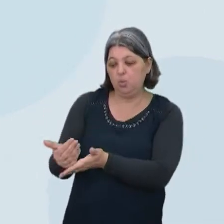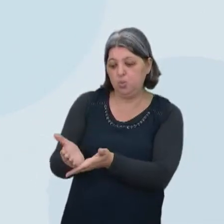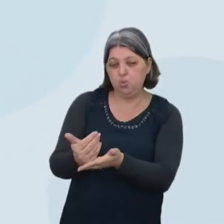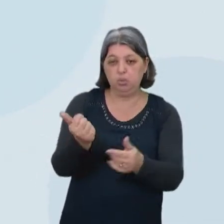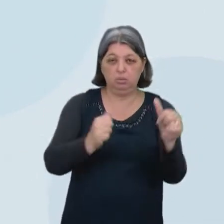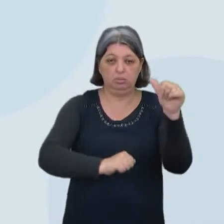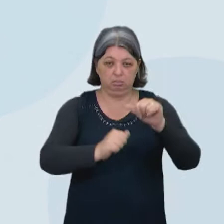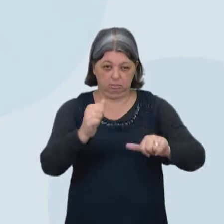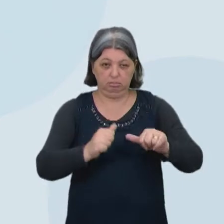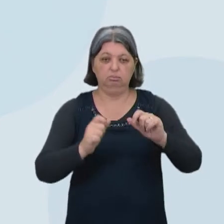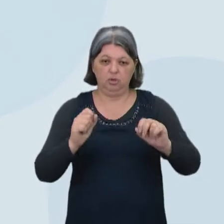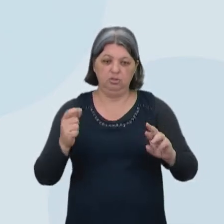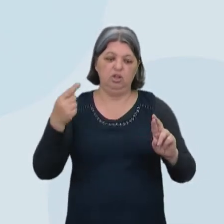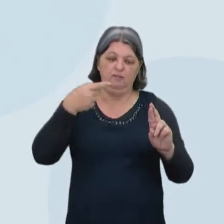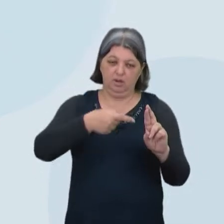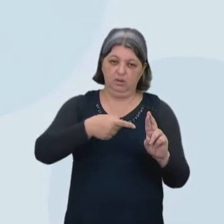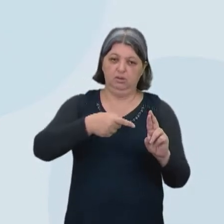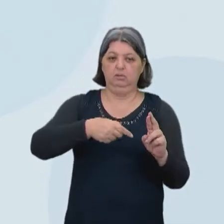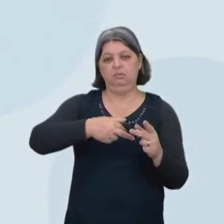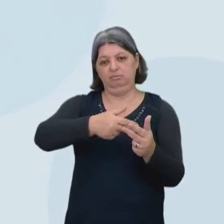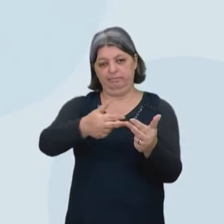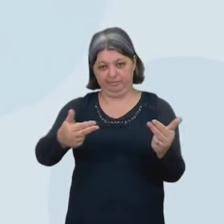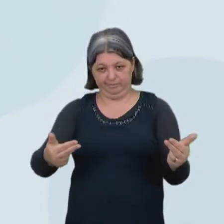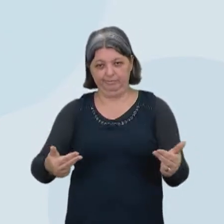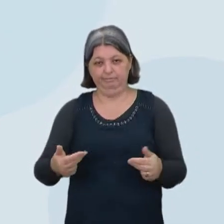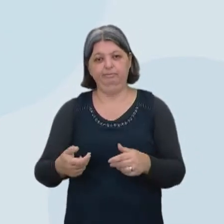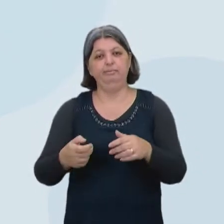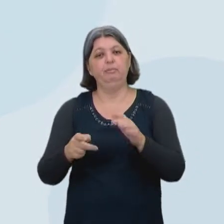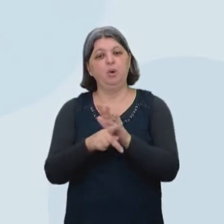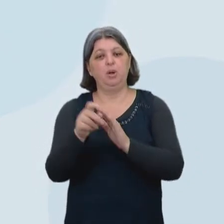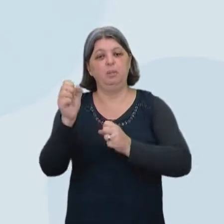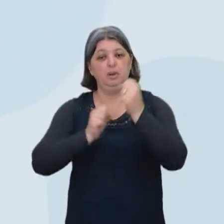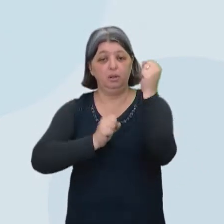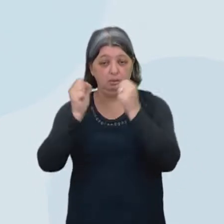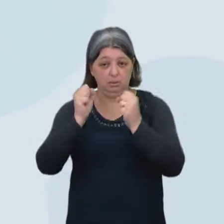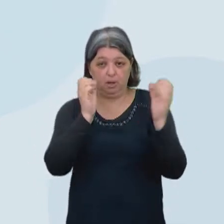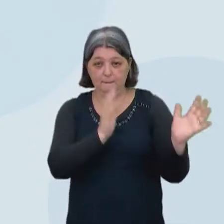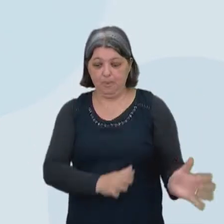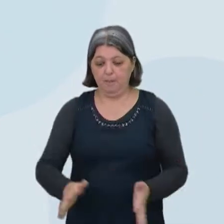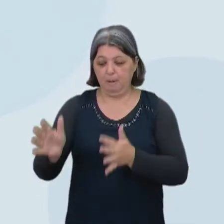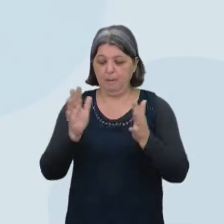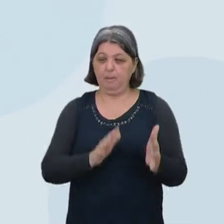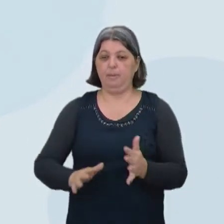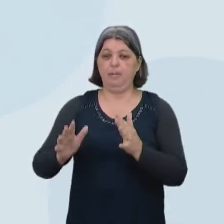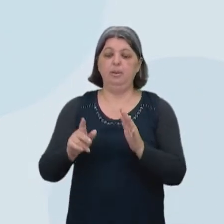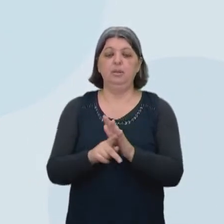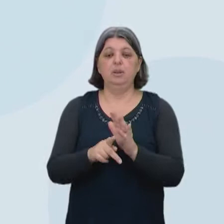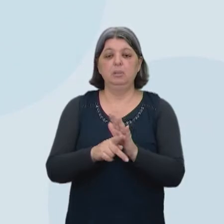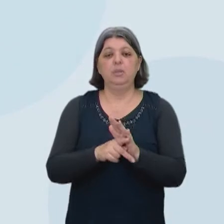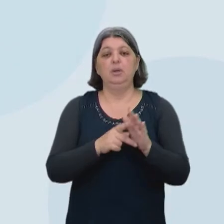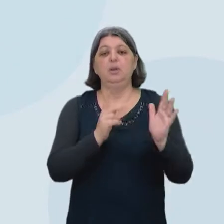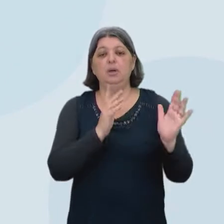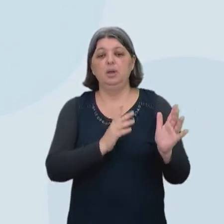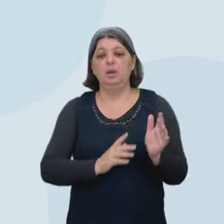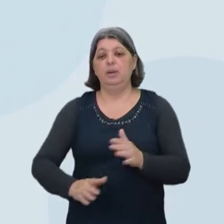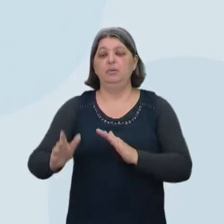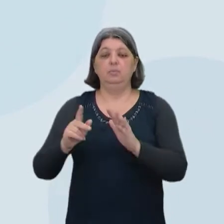referência em muitas áreas, como vocês bem sabem, indústrias de produção, por exemplo, a indústria farmacêutica, a construção civil